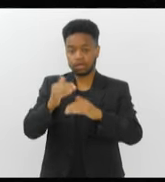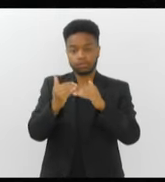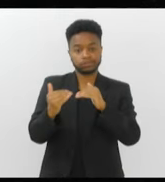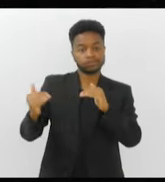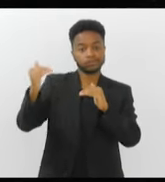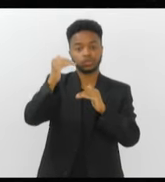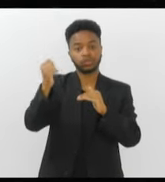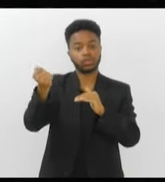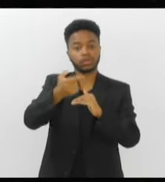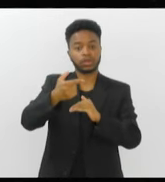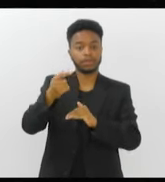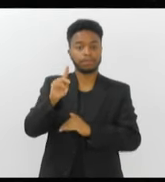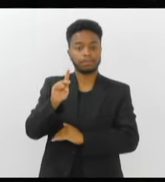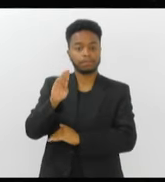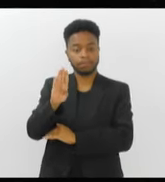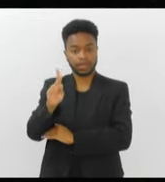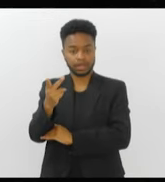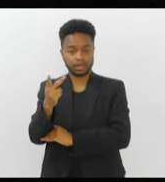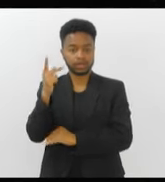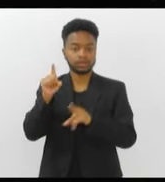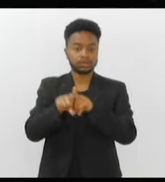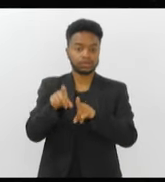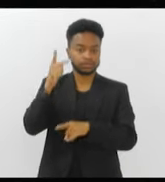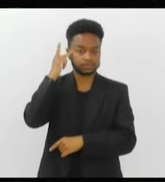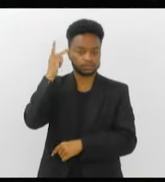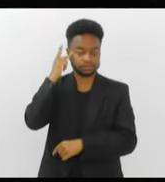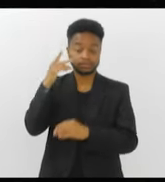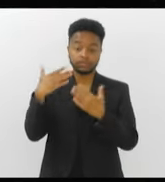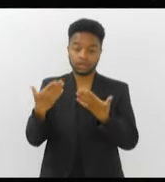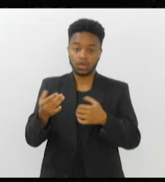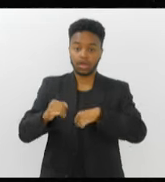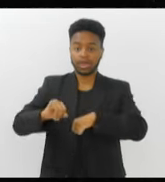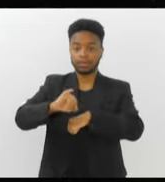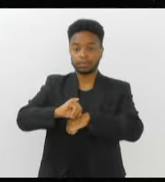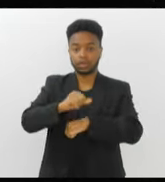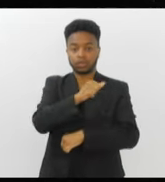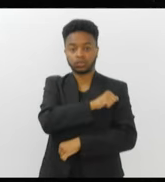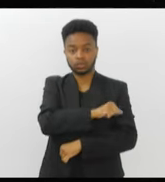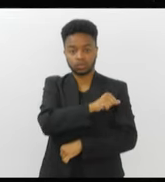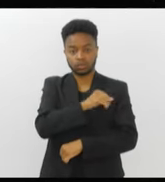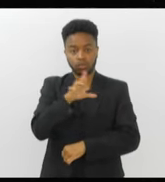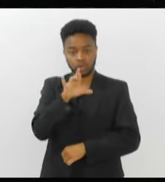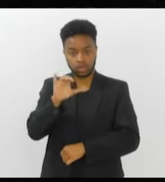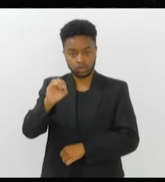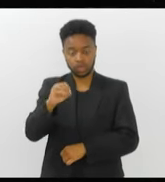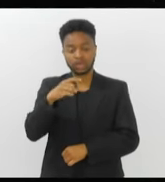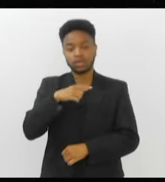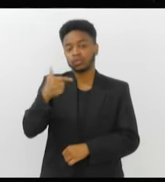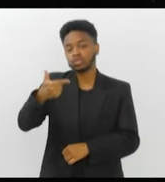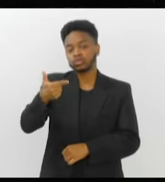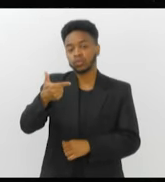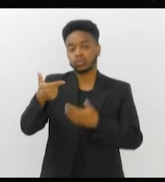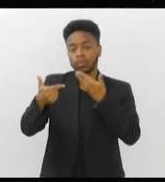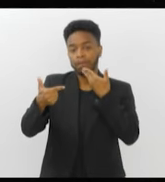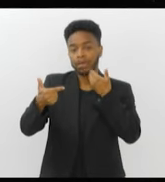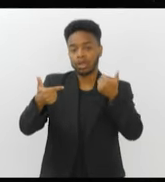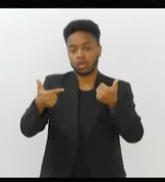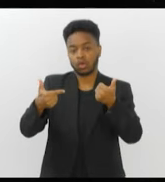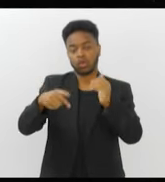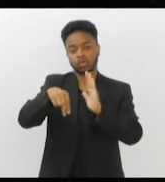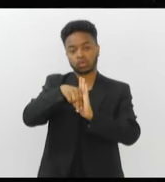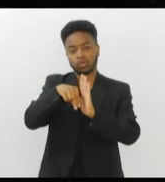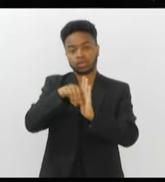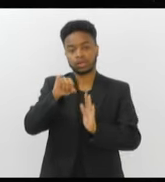e São Paulo. Assim, a capital fluminense passou a ter o segundo melhor indicador do